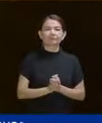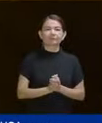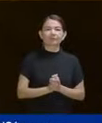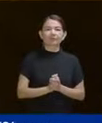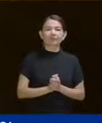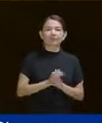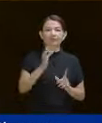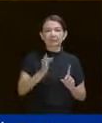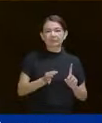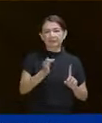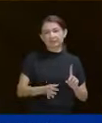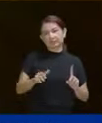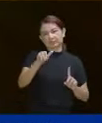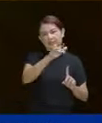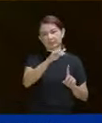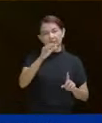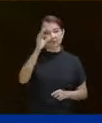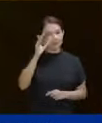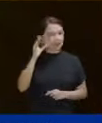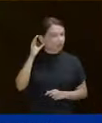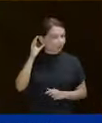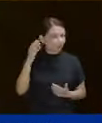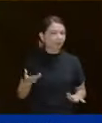desembargador Carmo Antônio,